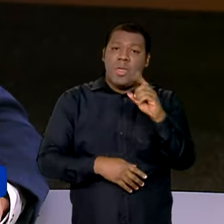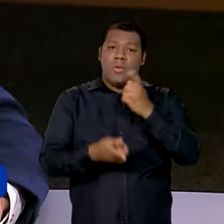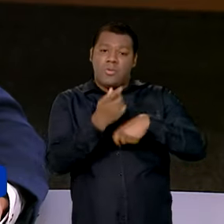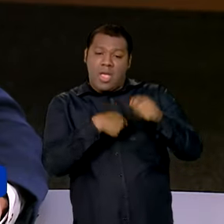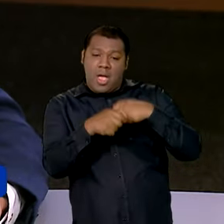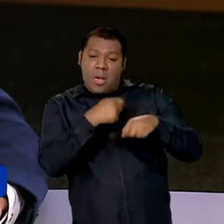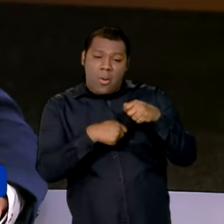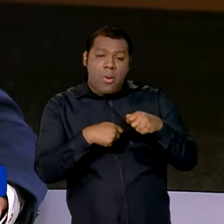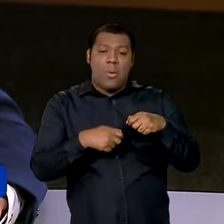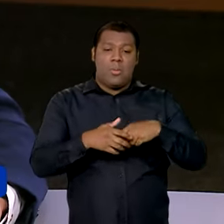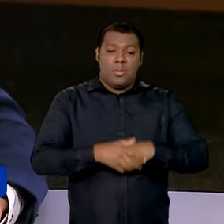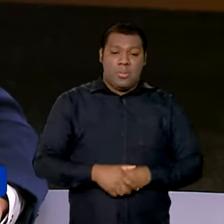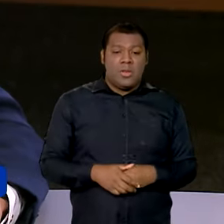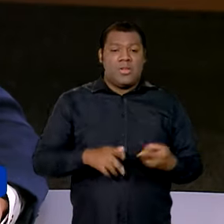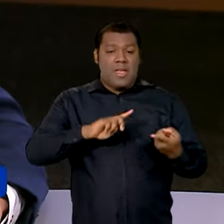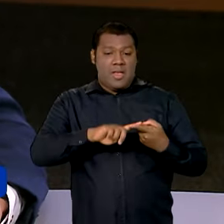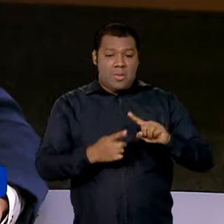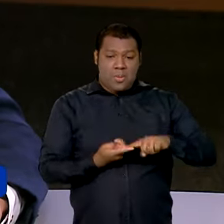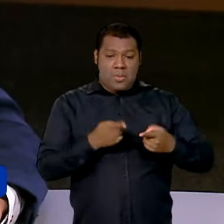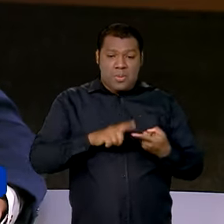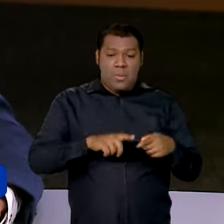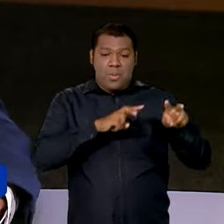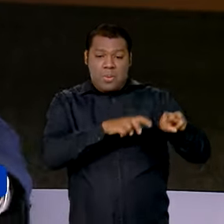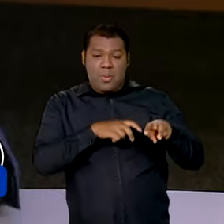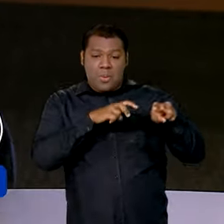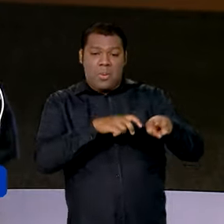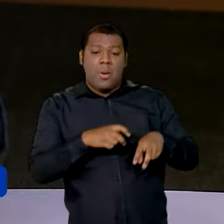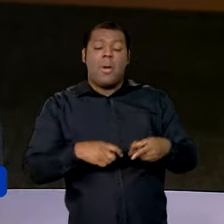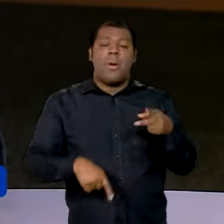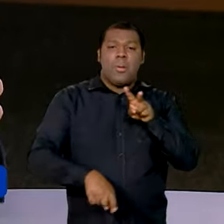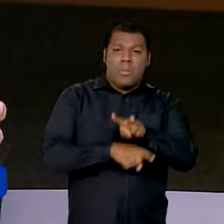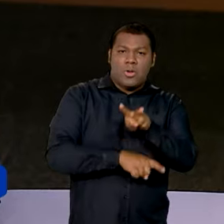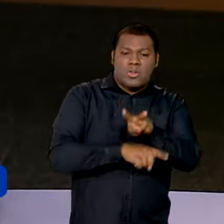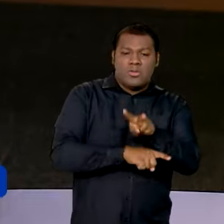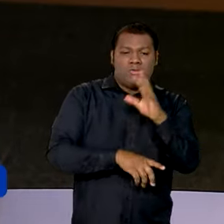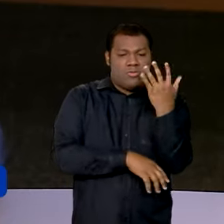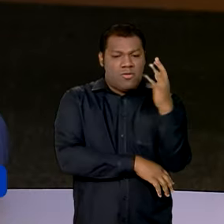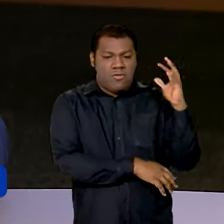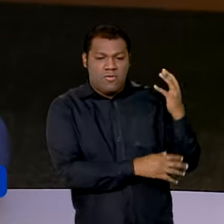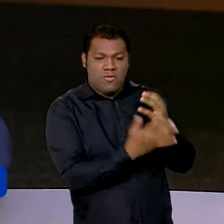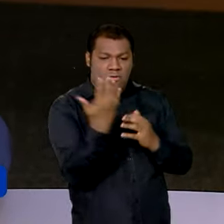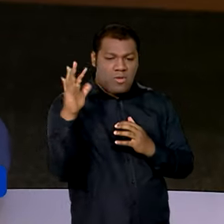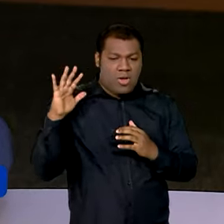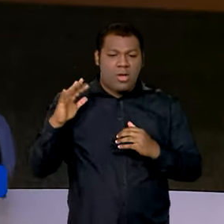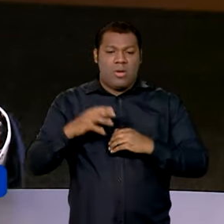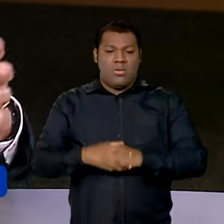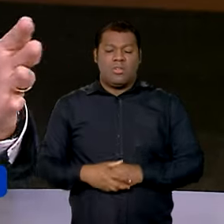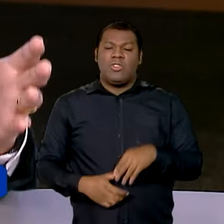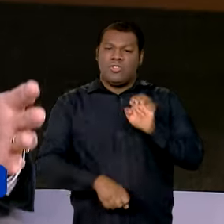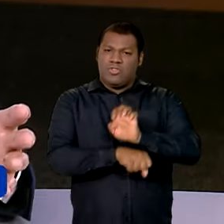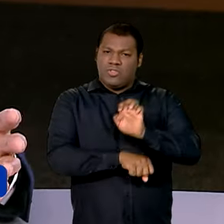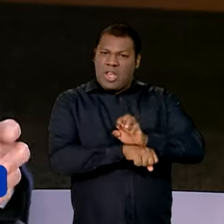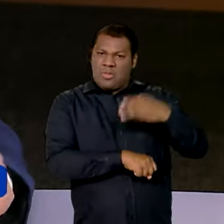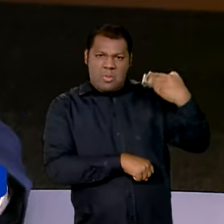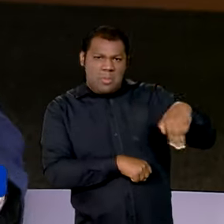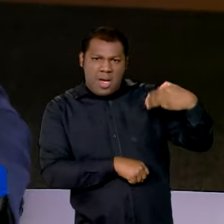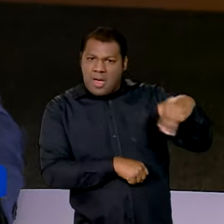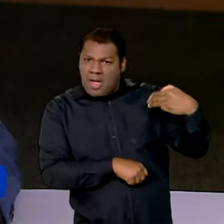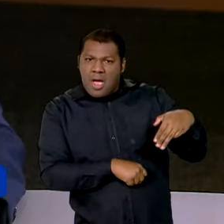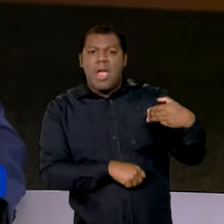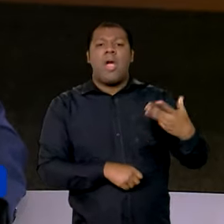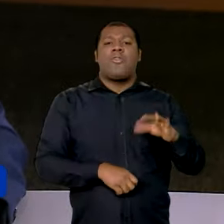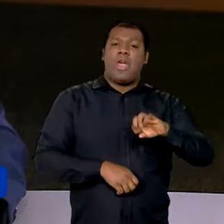agronegócio de ativos da floresta então tudo que seja no Maranhão ou em qualquer área da